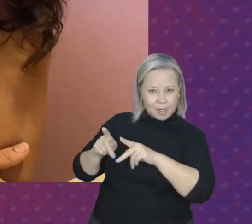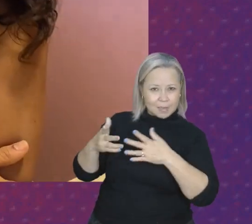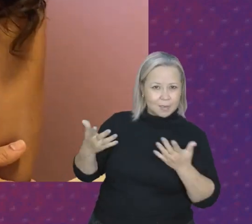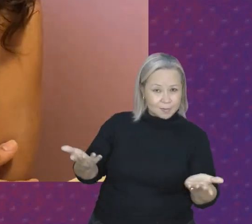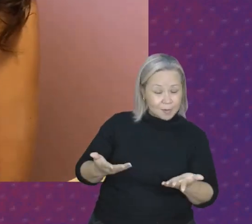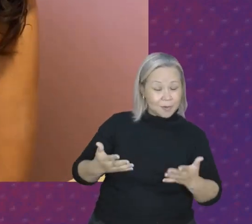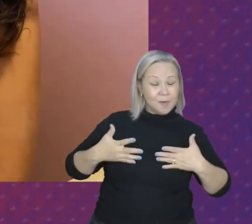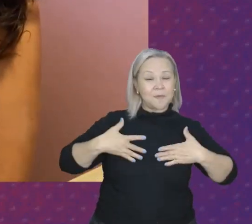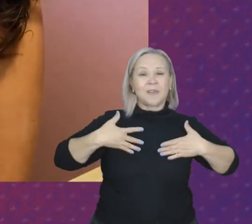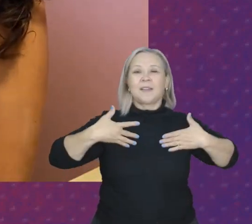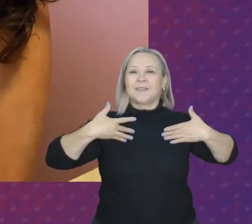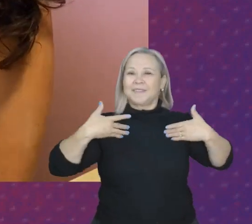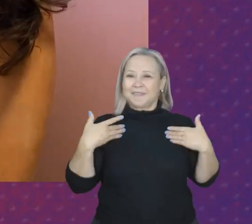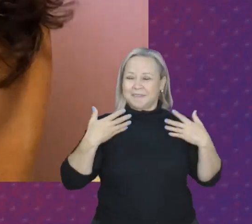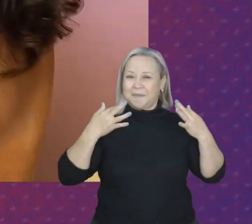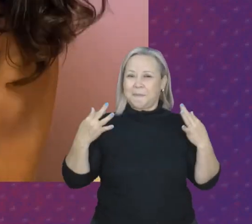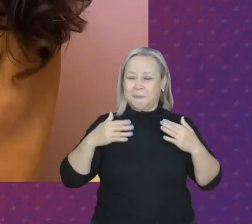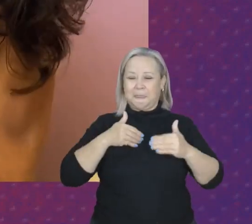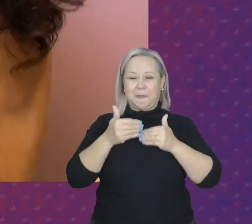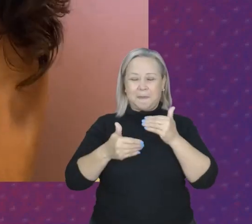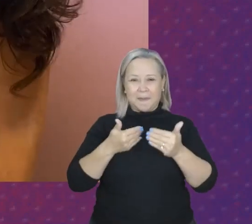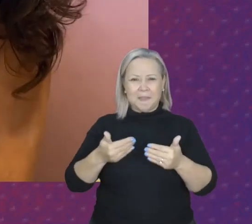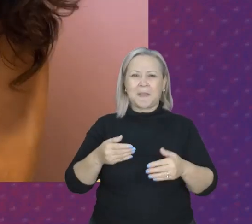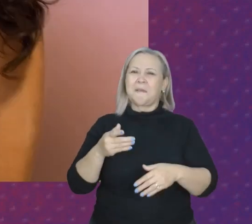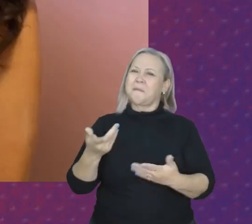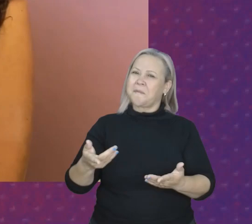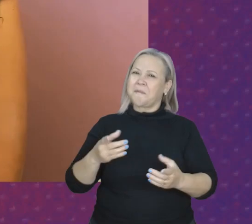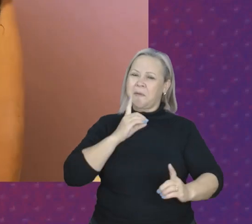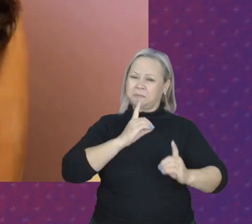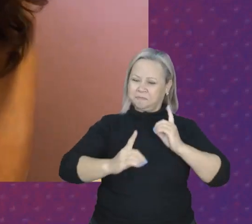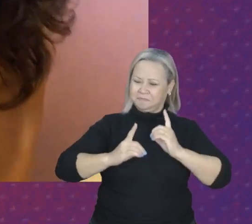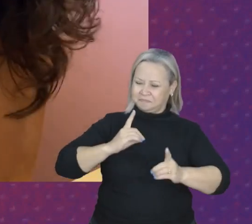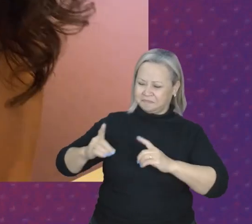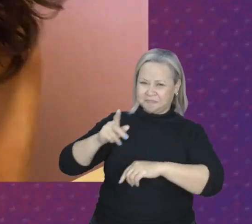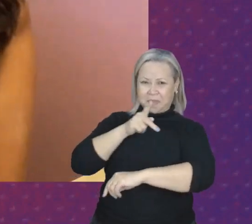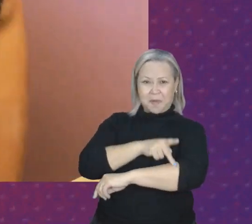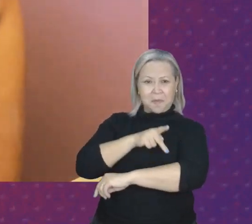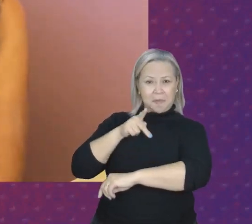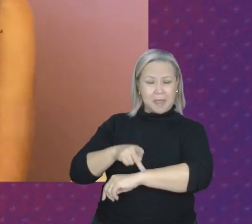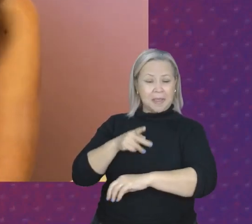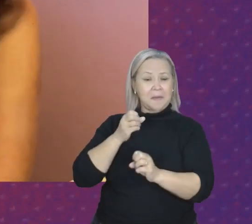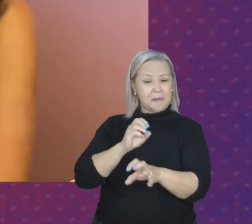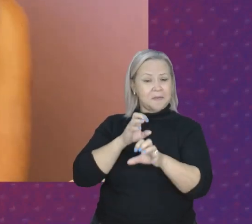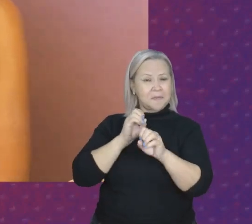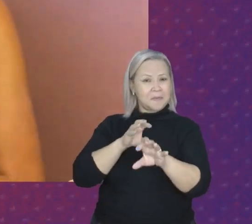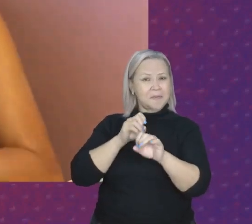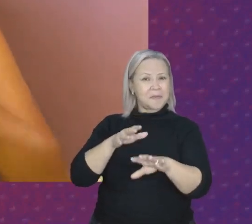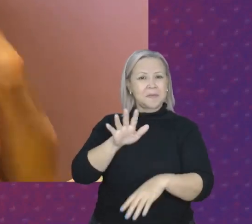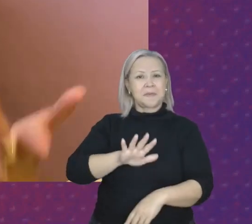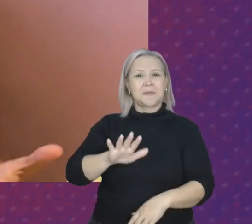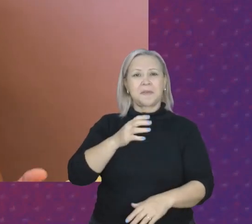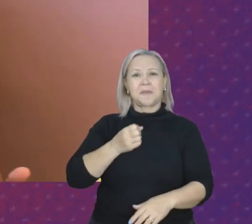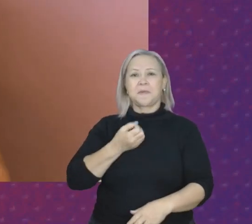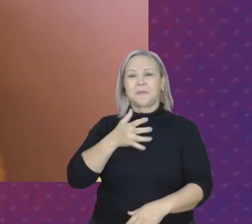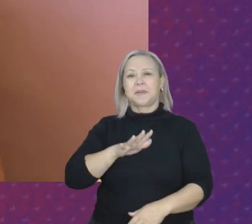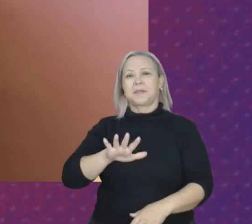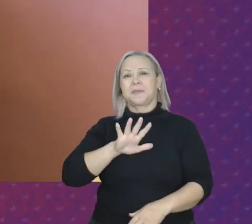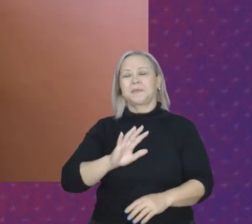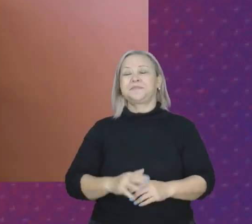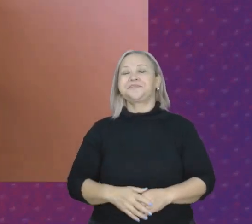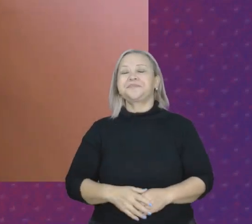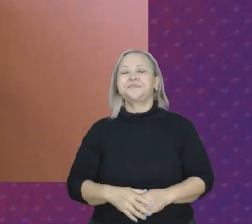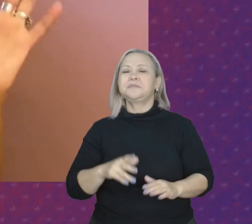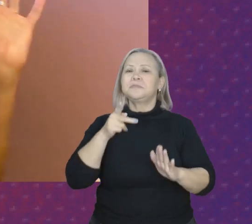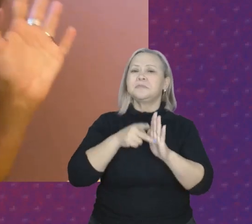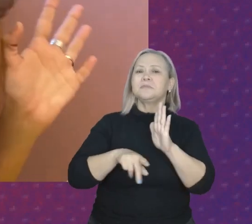esse processo e acho que foi muito didático, muito pedagógico, muito enriquecedor para todo mundo. Um outro projeto de lei